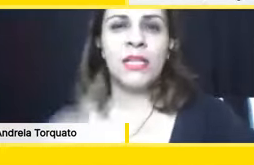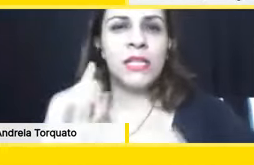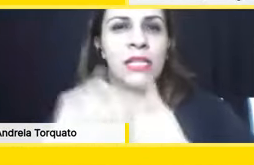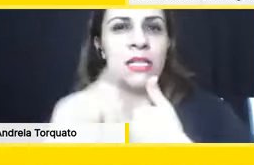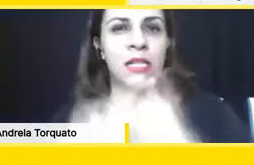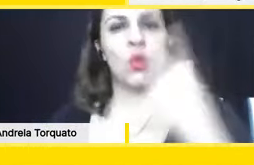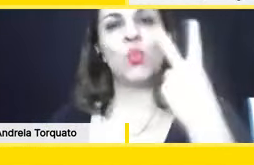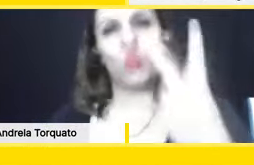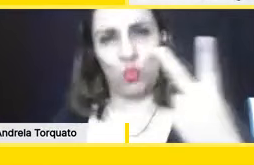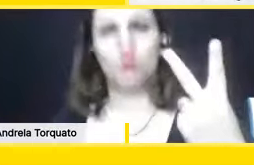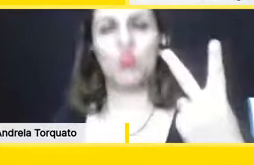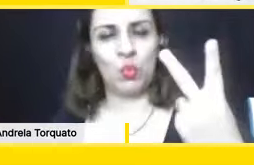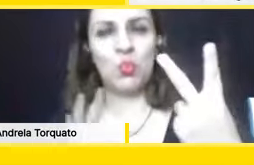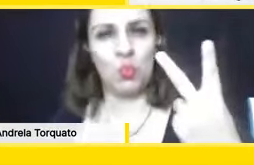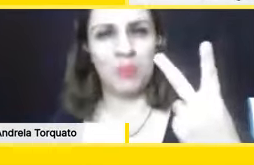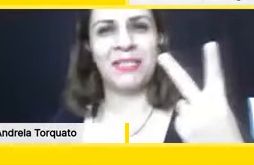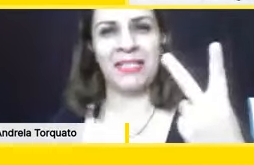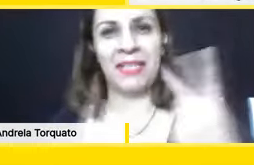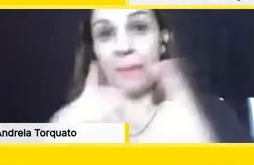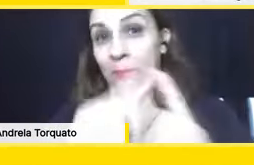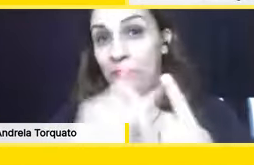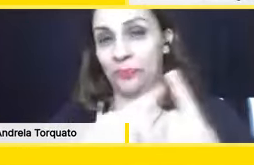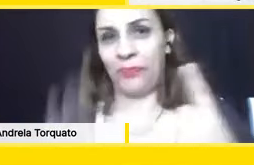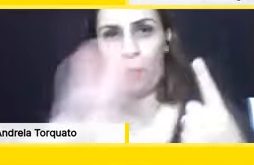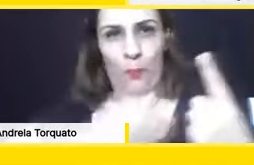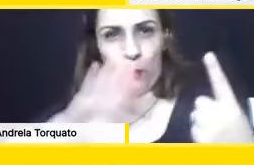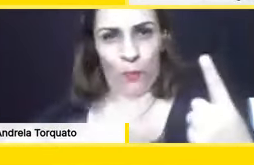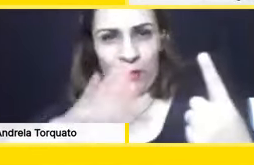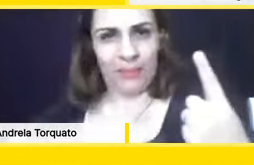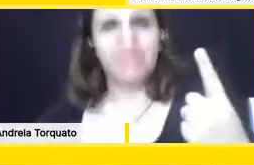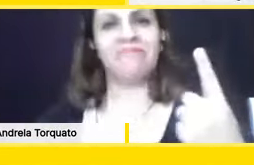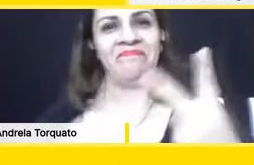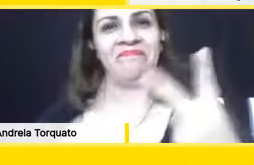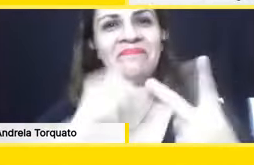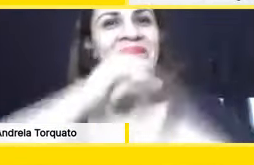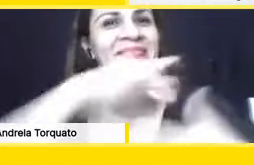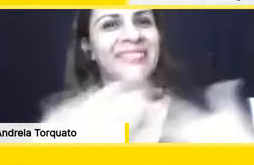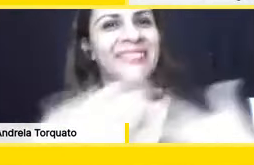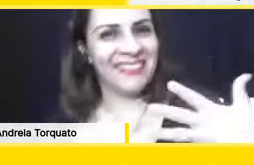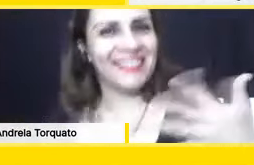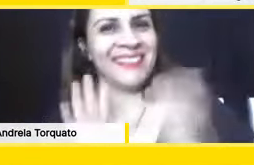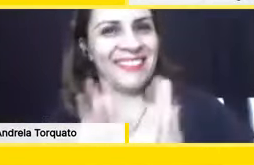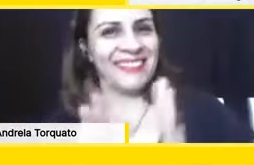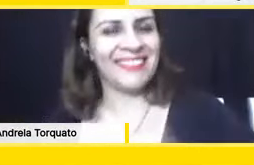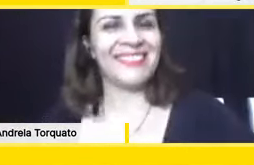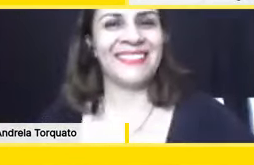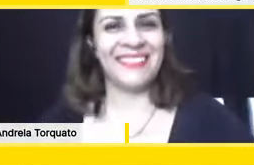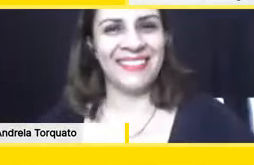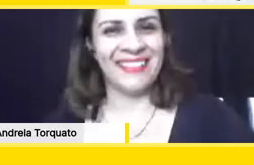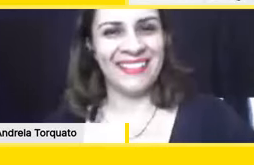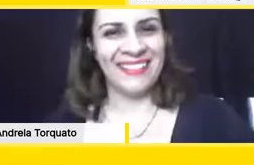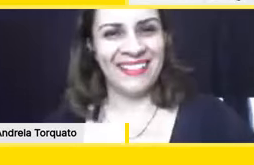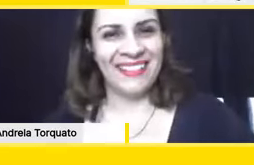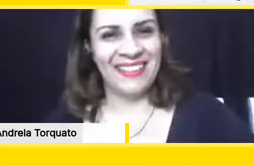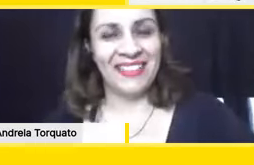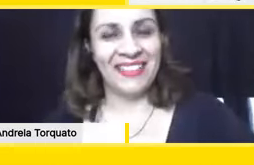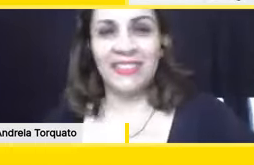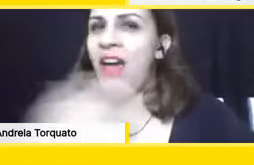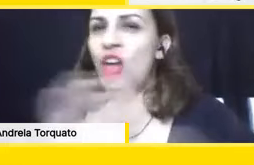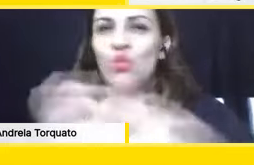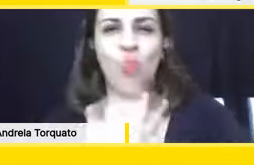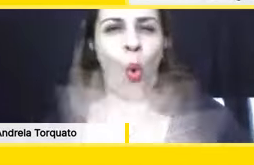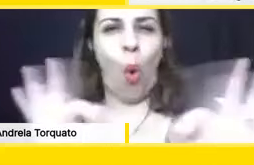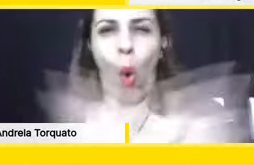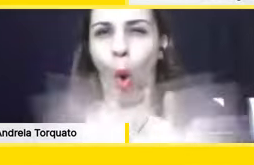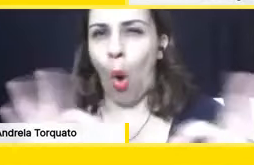duas línguas oficiais, né? A portuguesa e a língua brasileira de sinais. E eu acho maravilhoso,